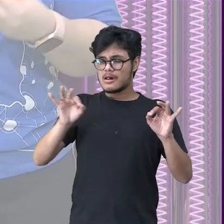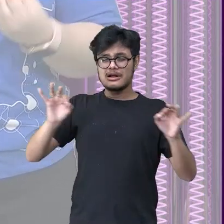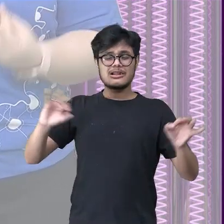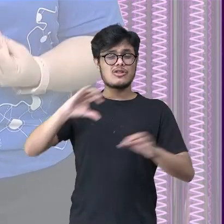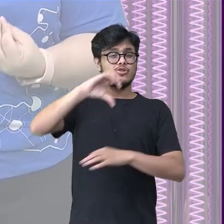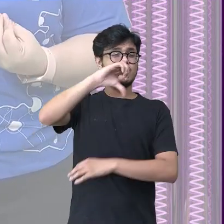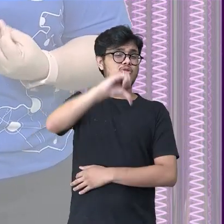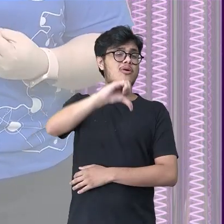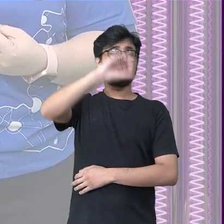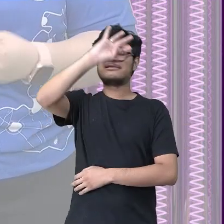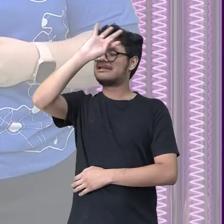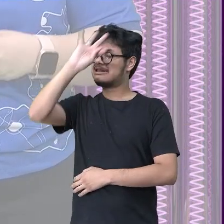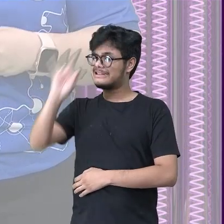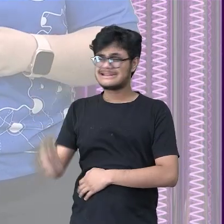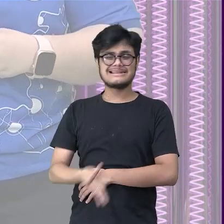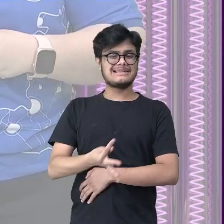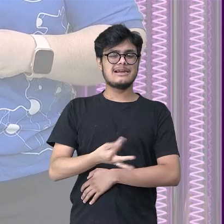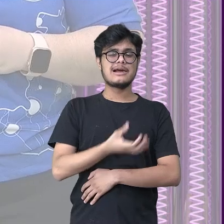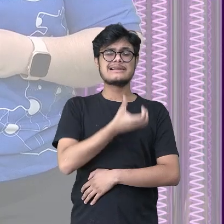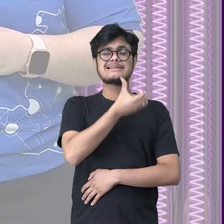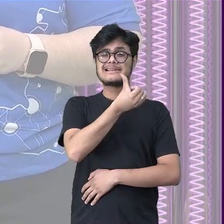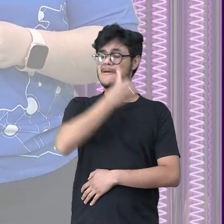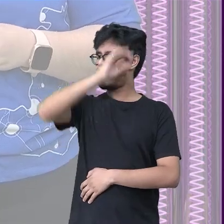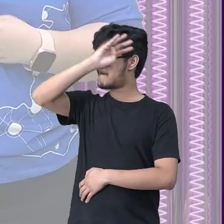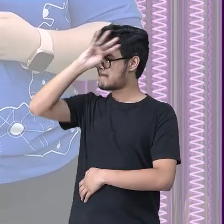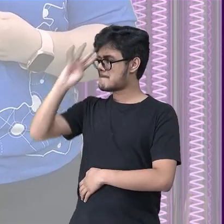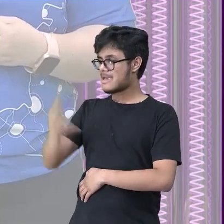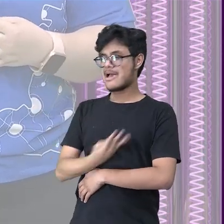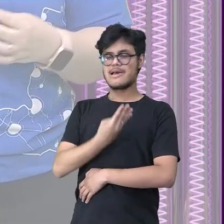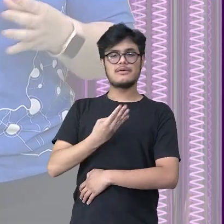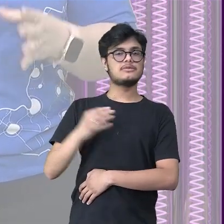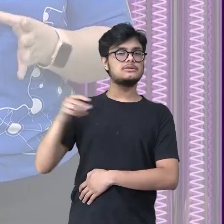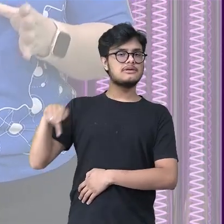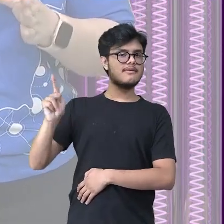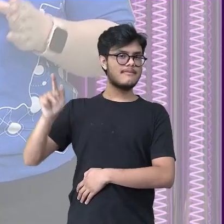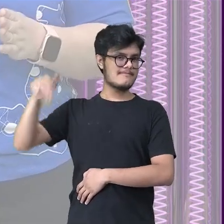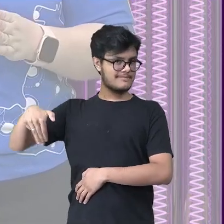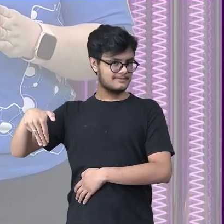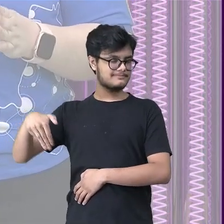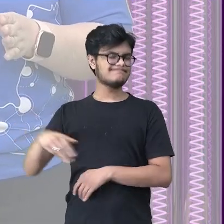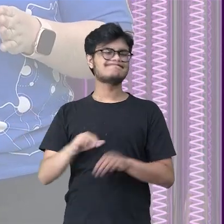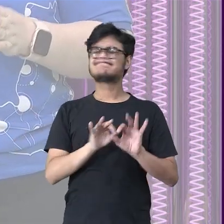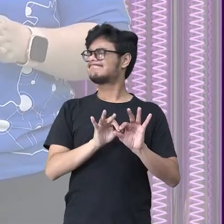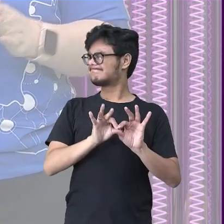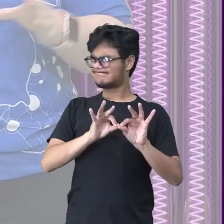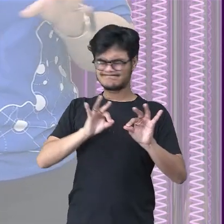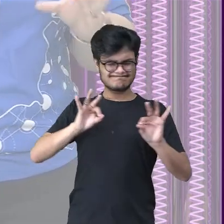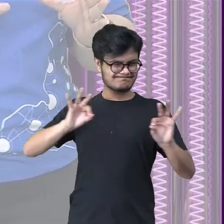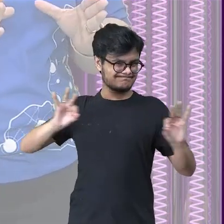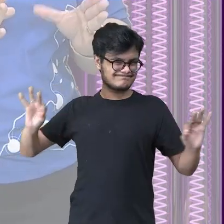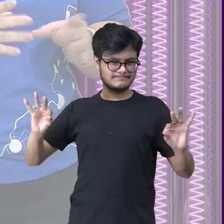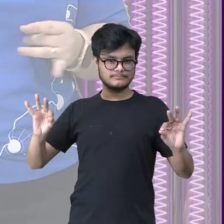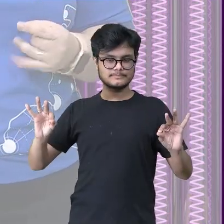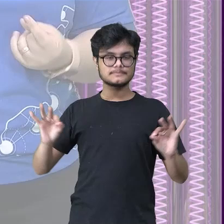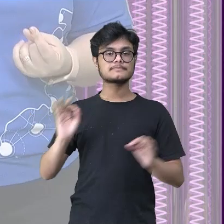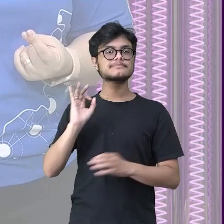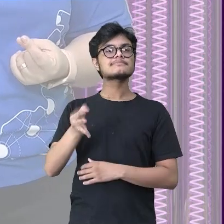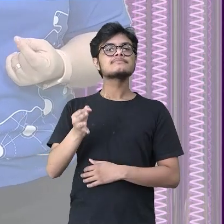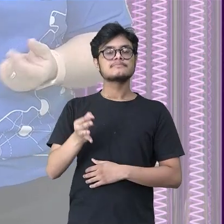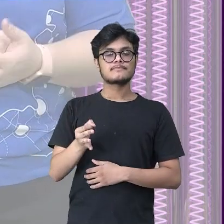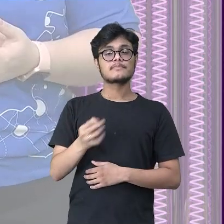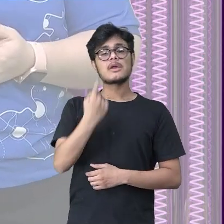600 bilhões de quilômetros. Então, essa distância é a mesma coisa que